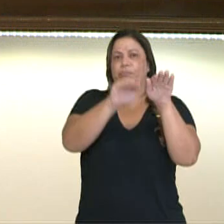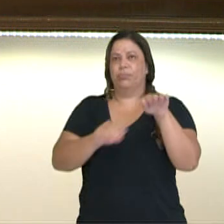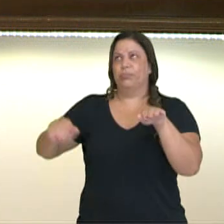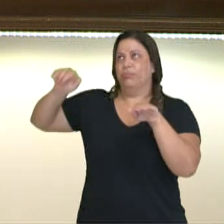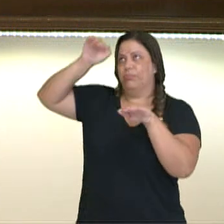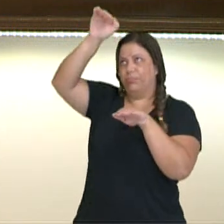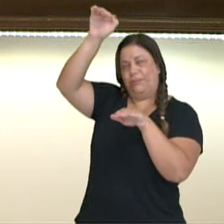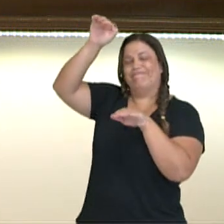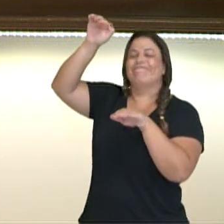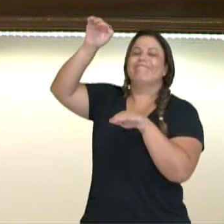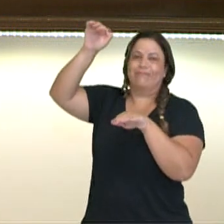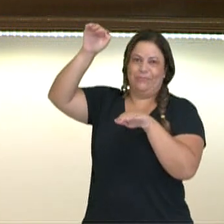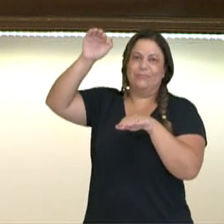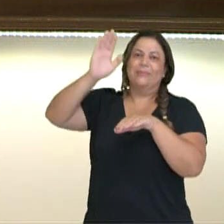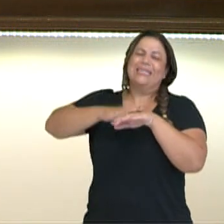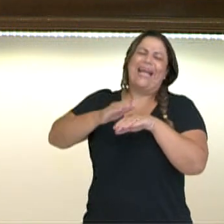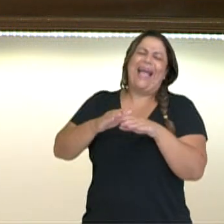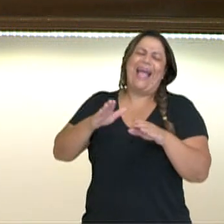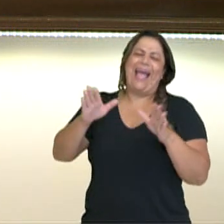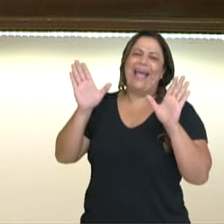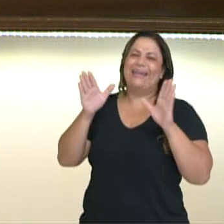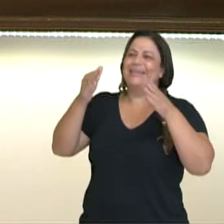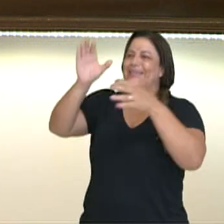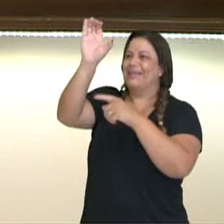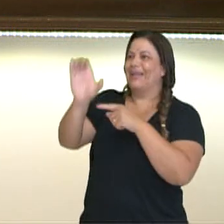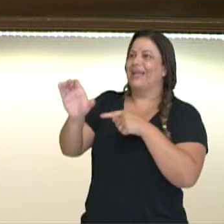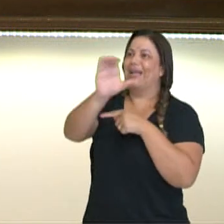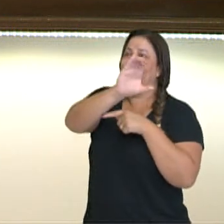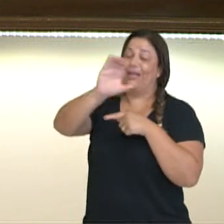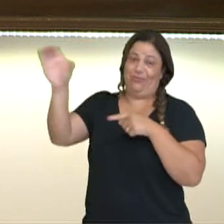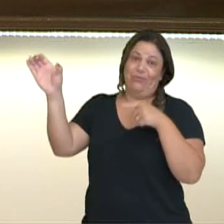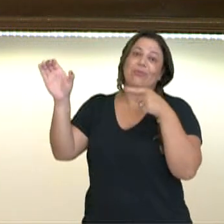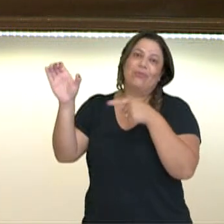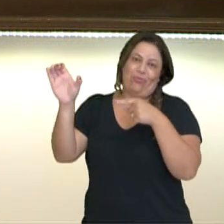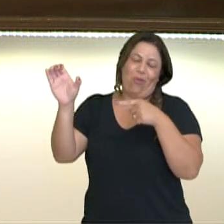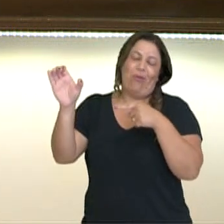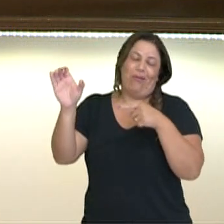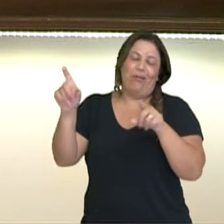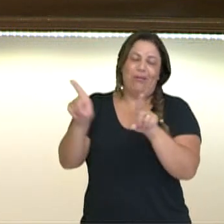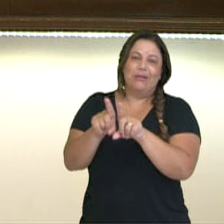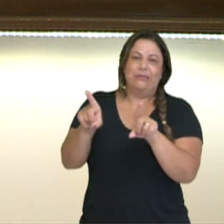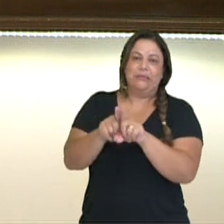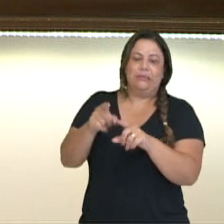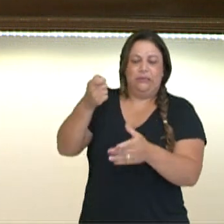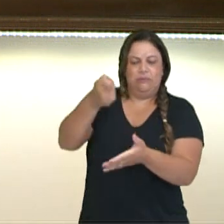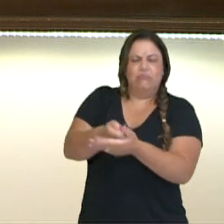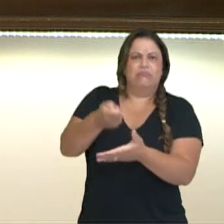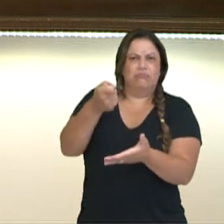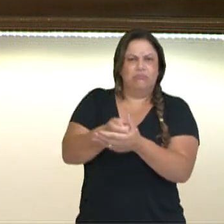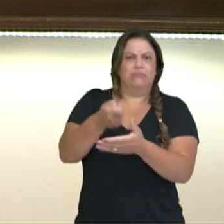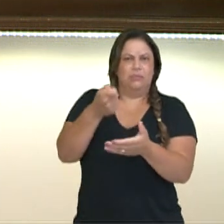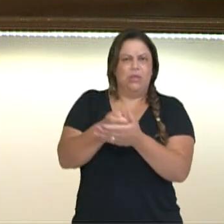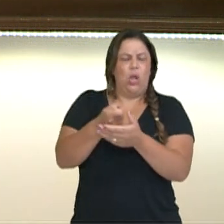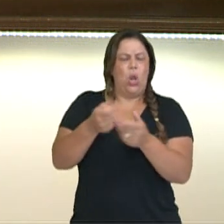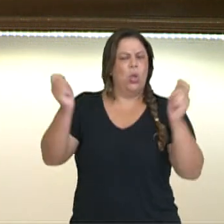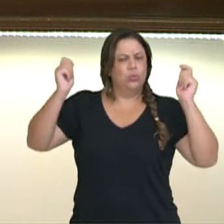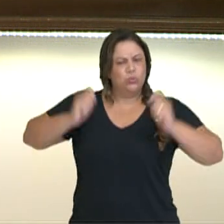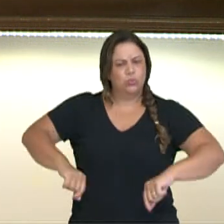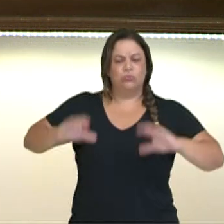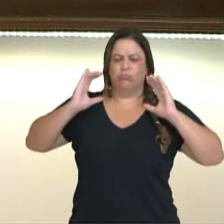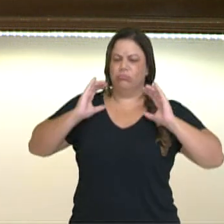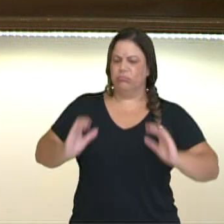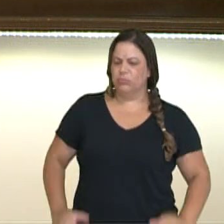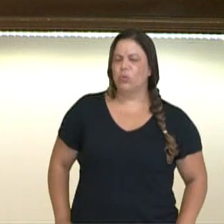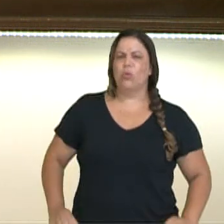era majoritariamente católica, o cristianismo. Aquilo imperava como forma ideológica e de